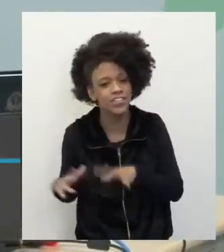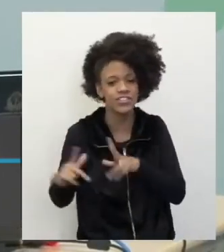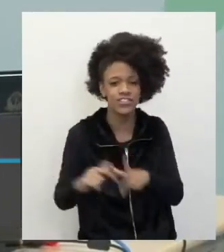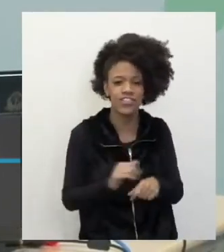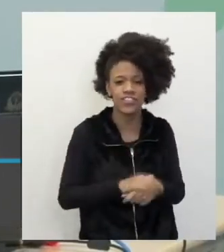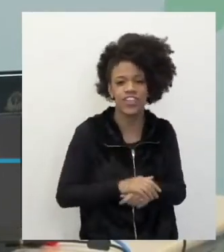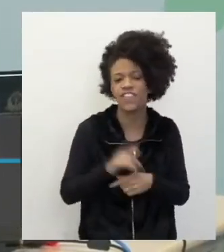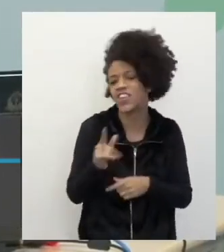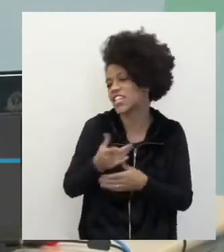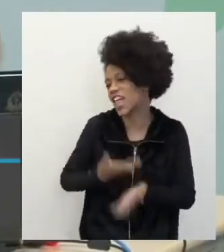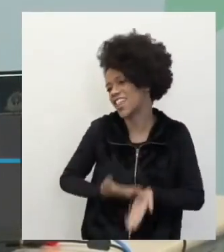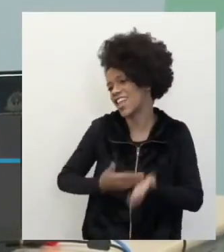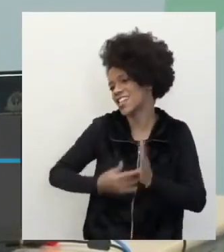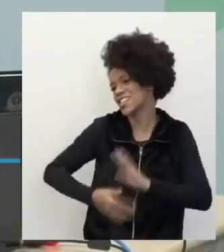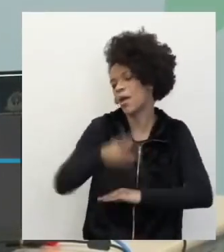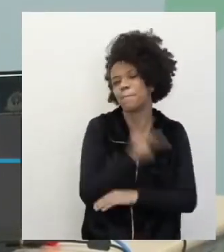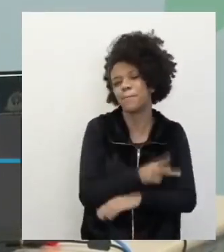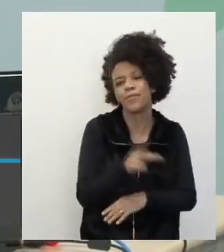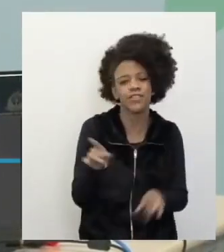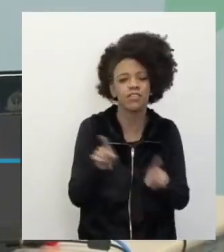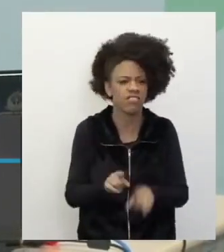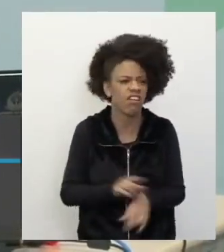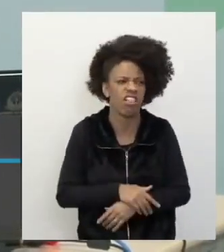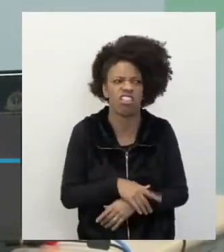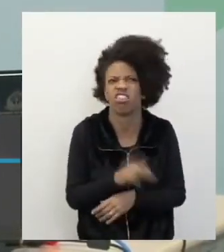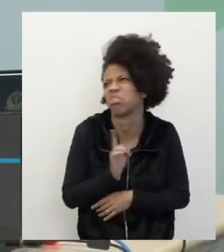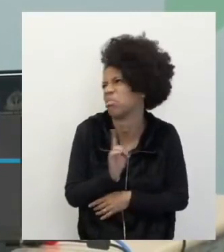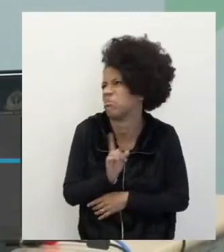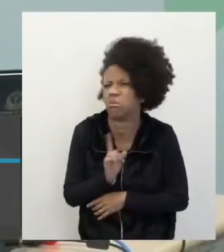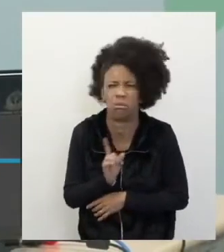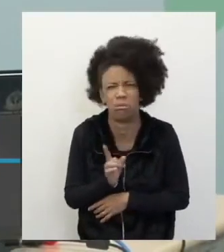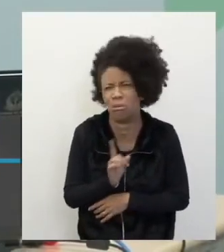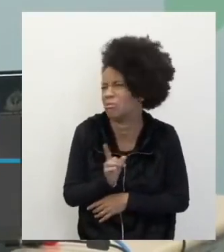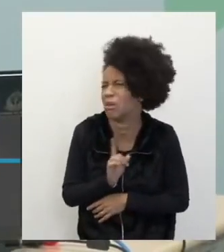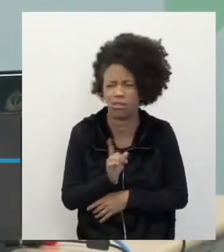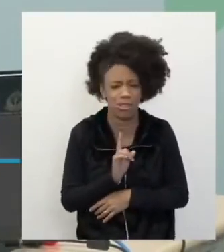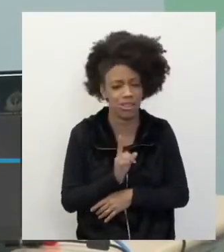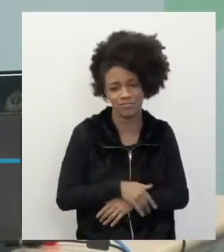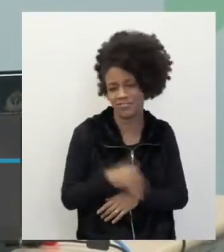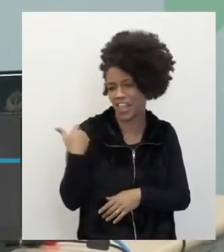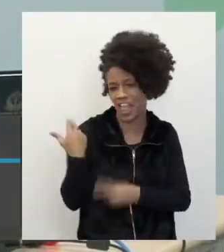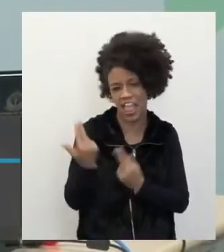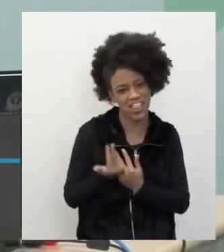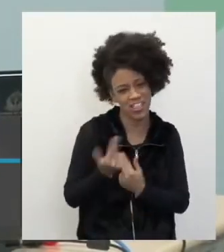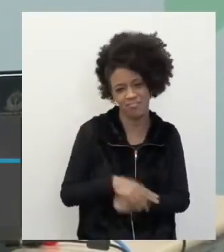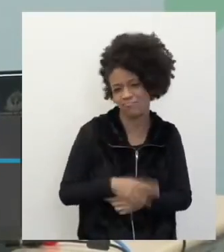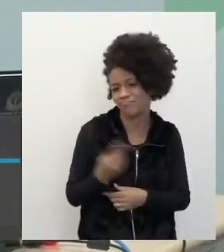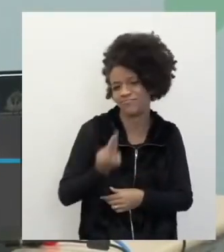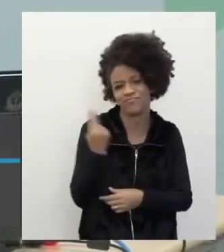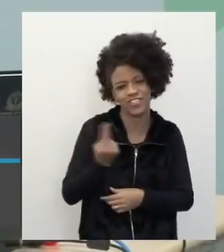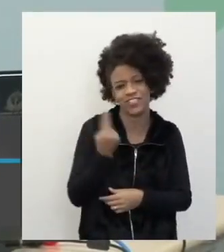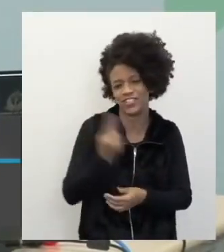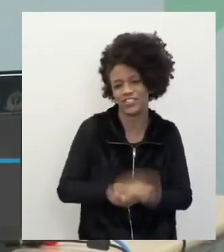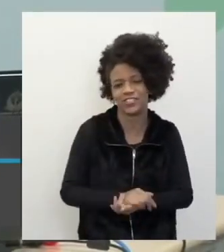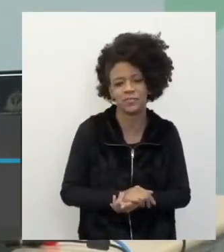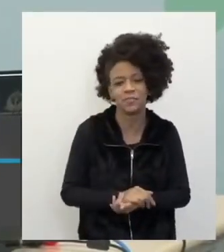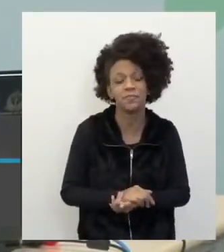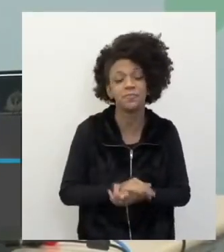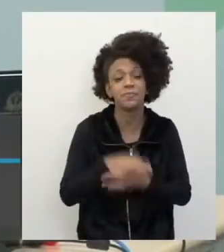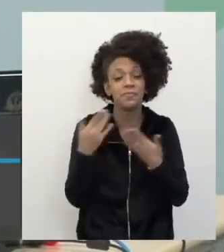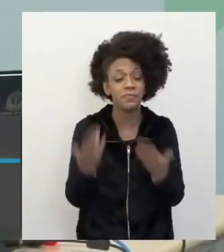Você nasceu para ser professora também. E eu não falava não quando eu tinha a idade de vocês, gente. Ai, não adiantou nada. Olha, a Manuela falou